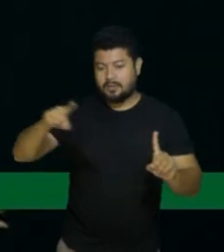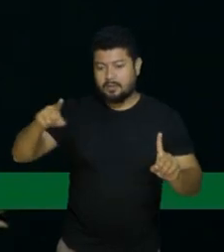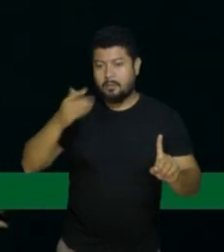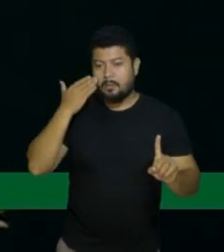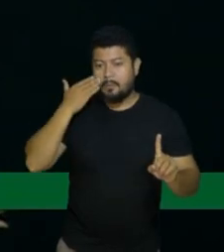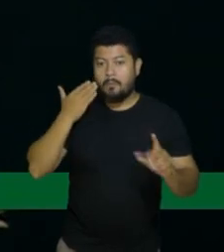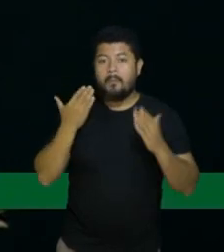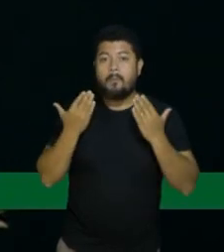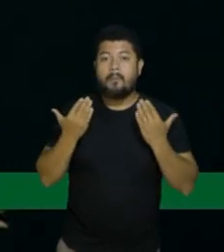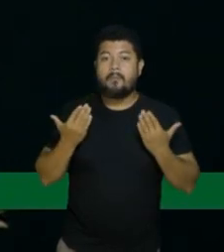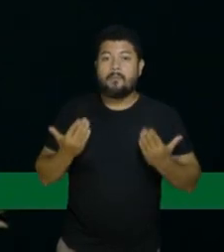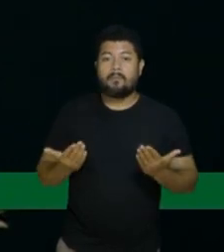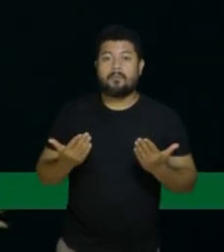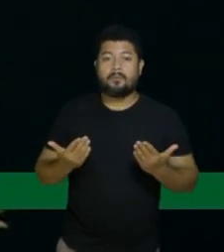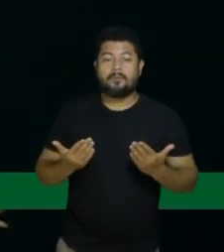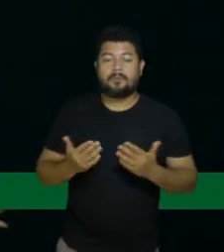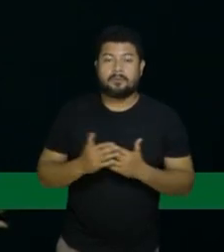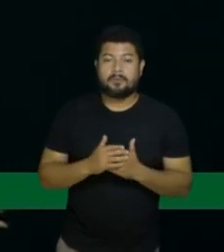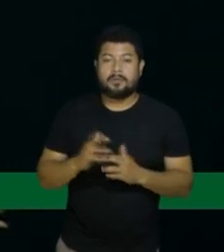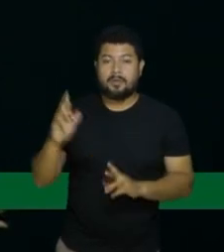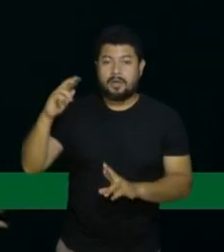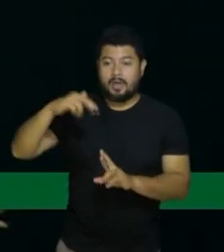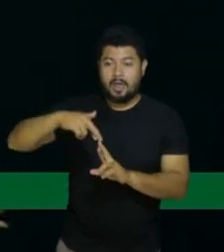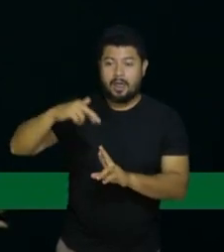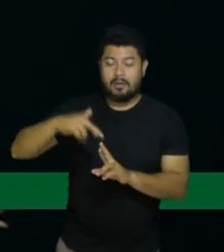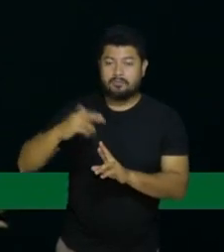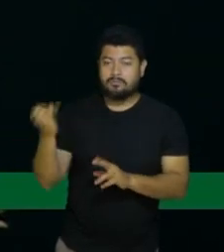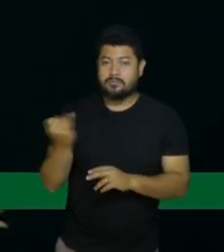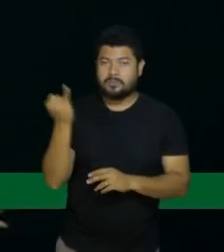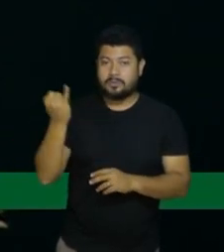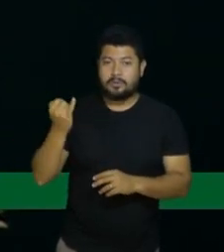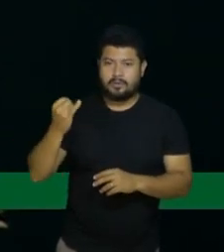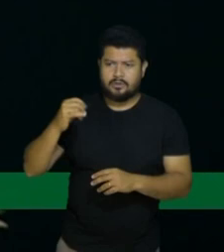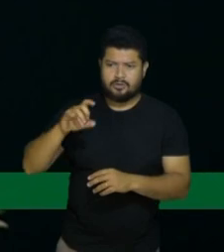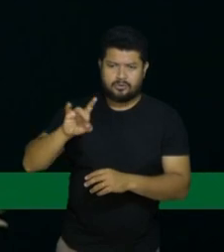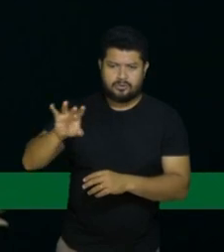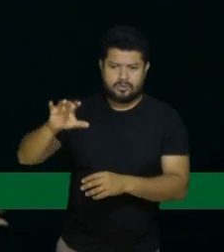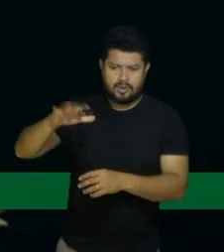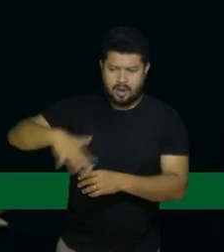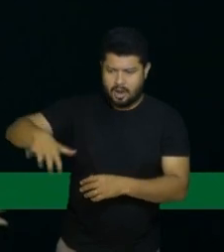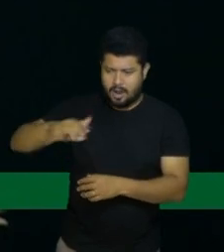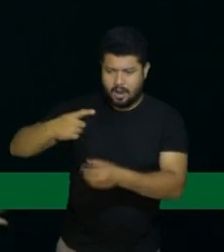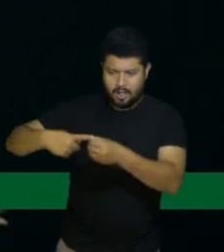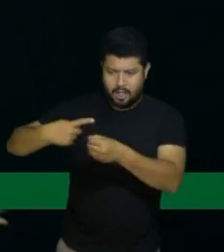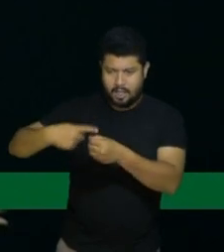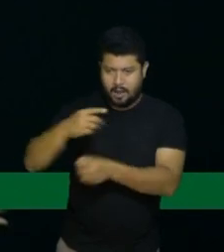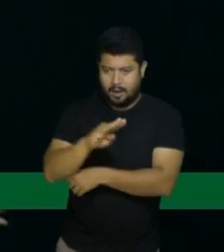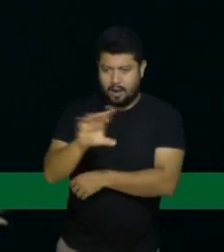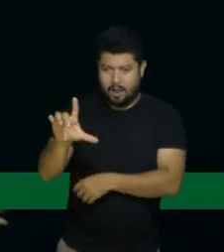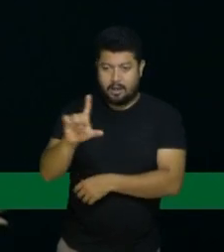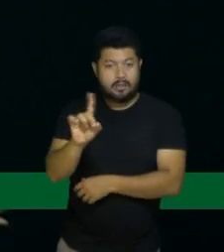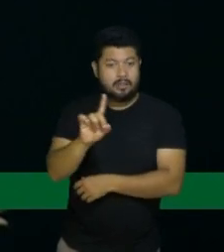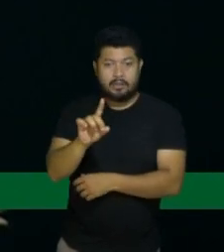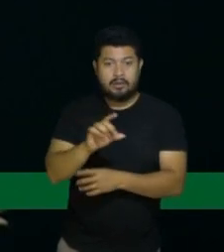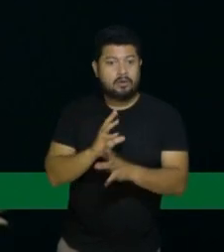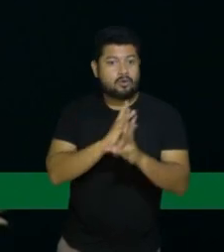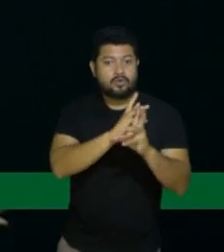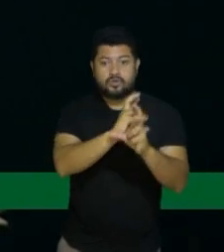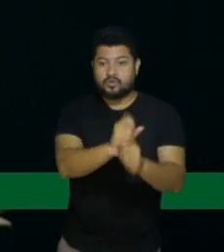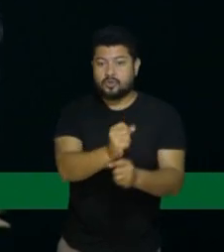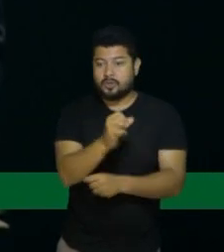relevância do hospital que é referência não só para o município de Blumenau mas para 90 municípios